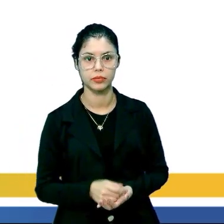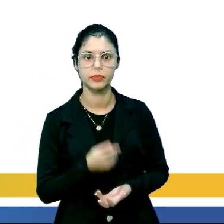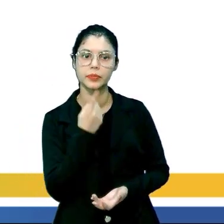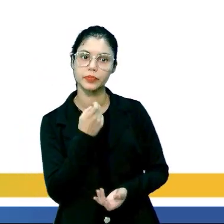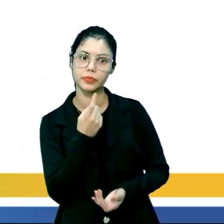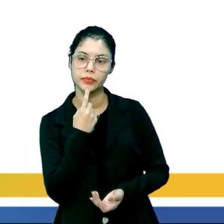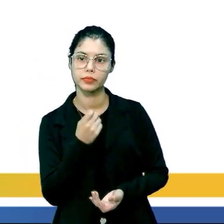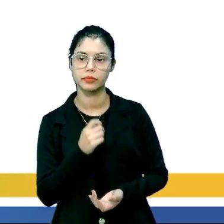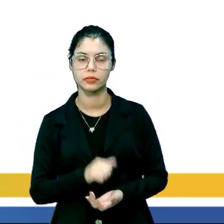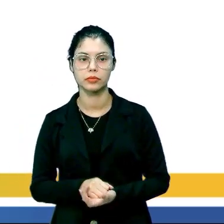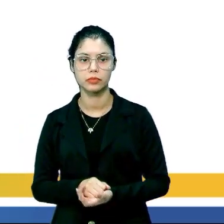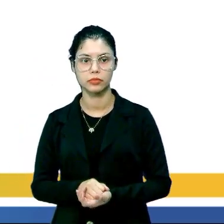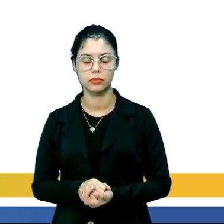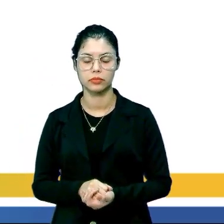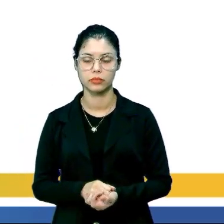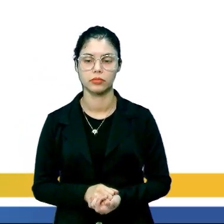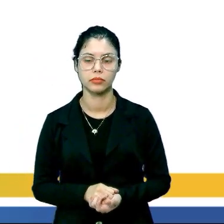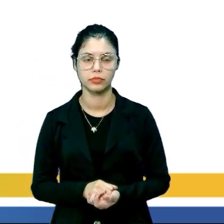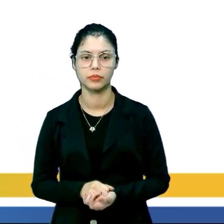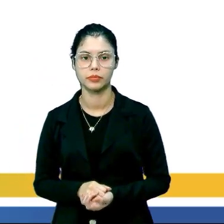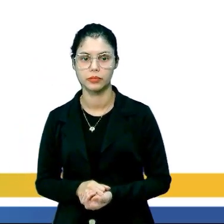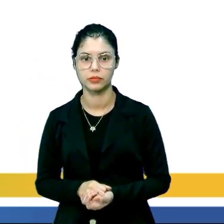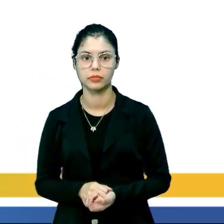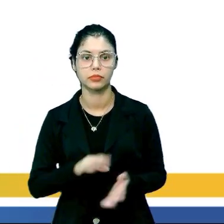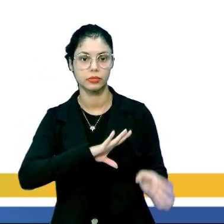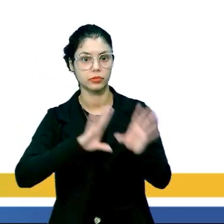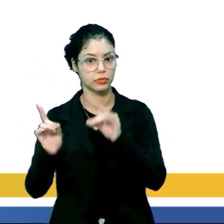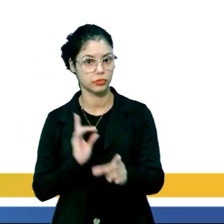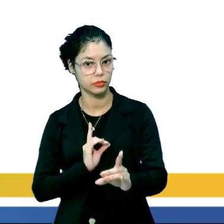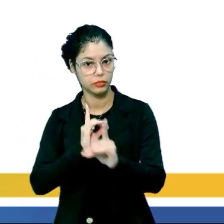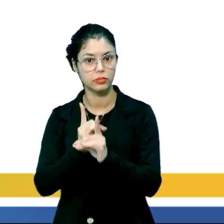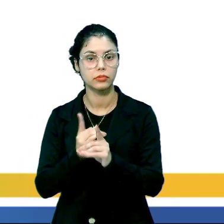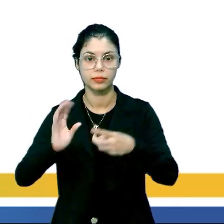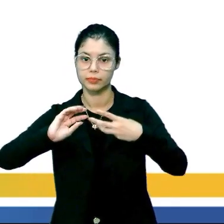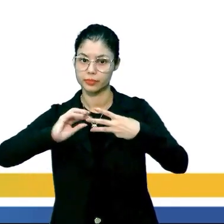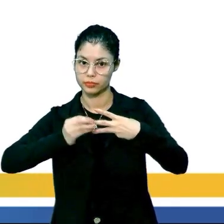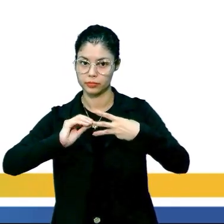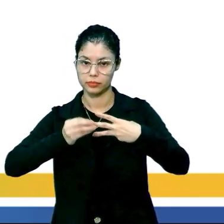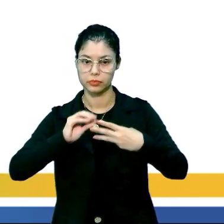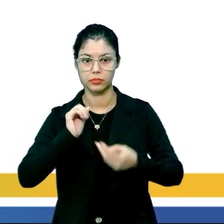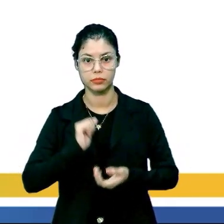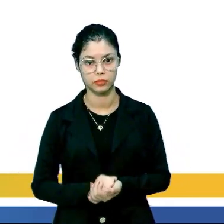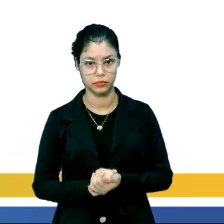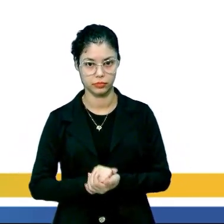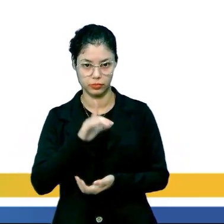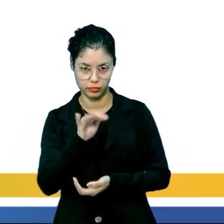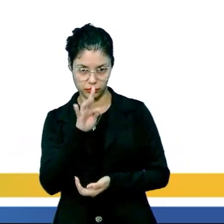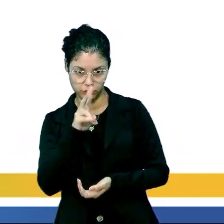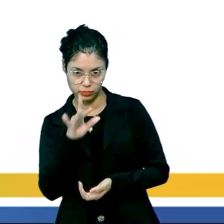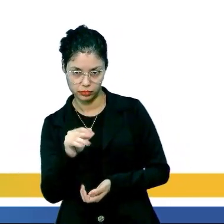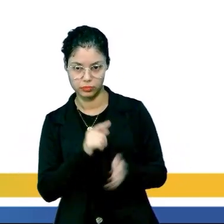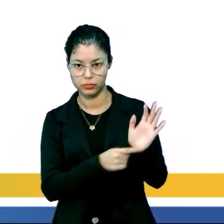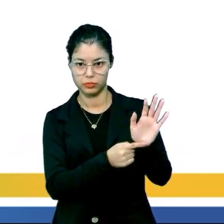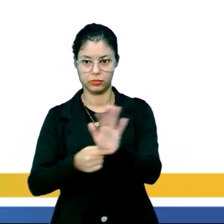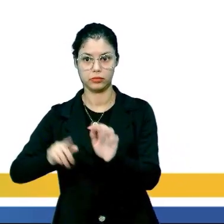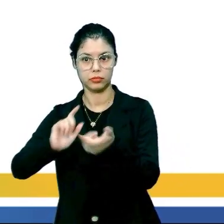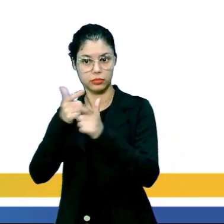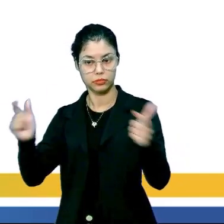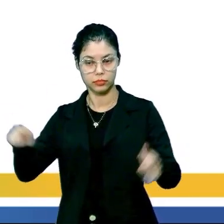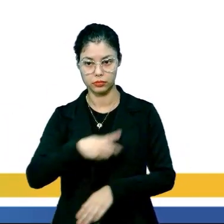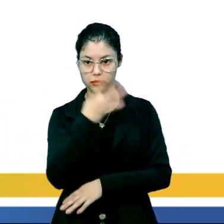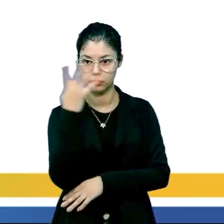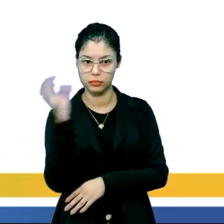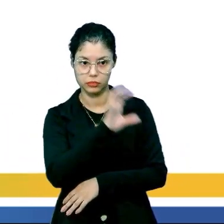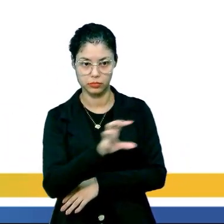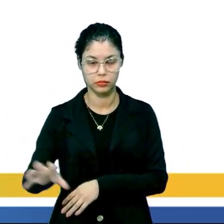da malária, no sangue do hospedeiro. Eles descobriram que células dendríticas,